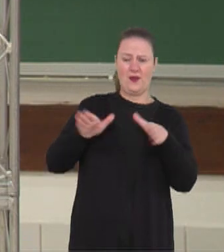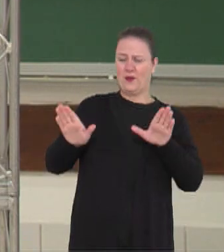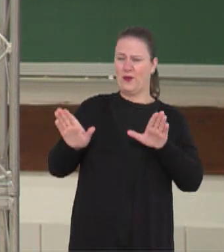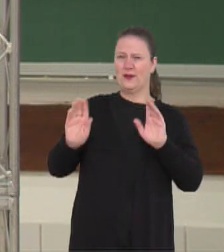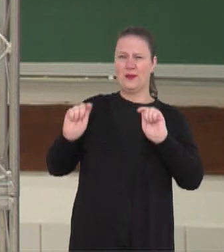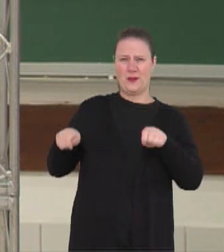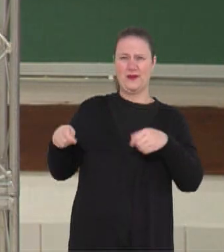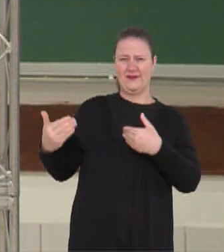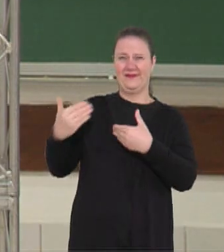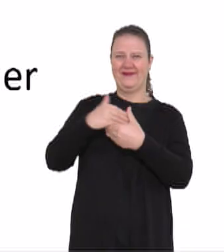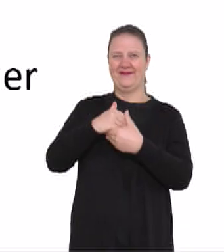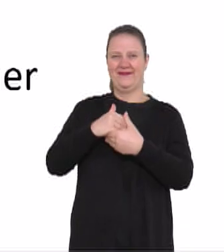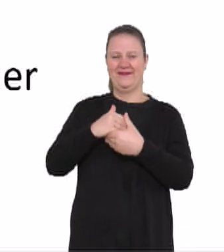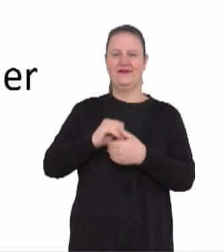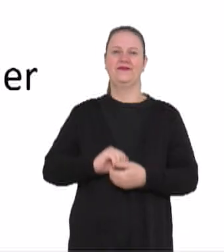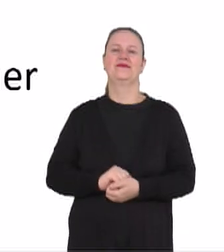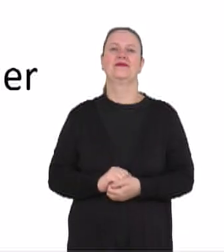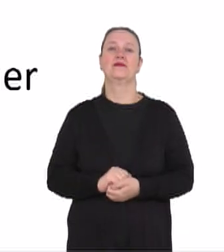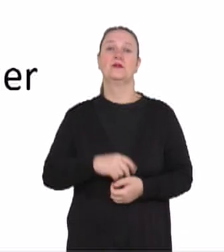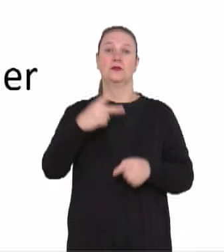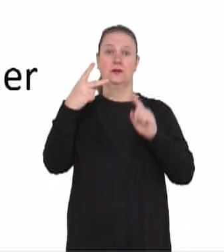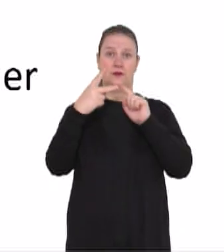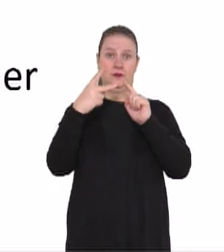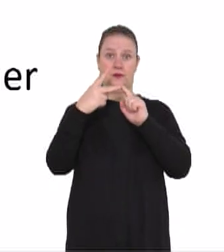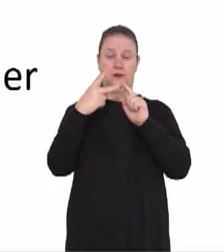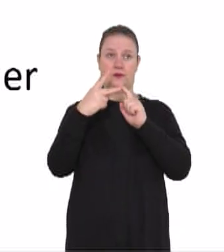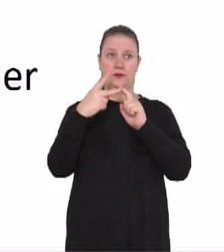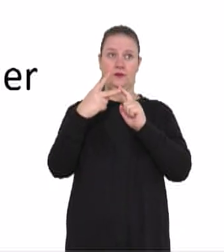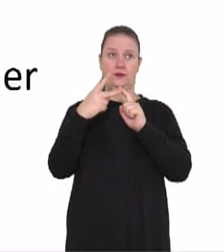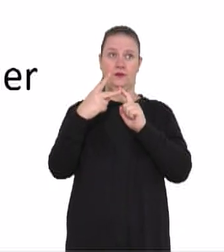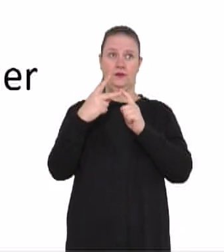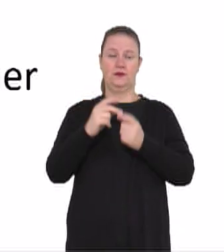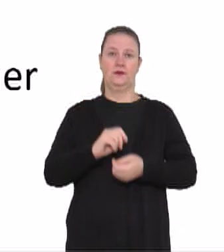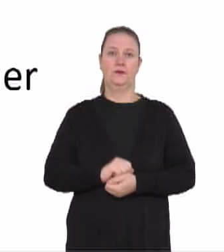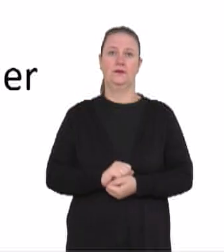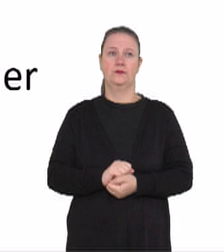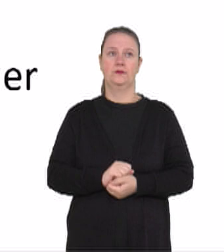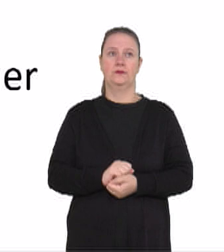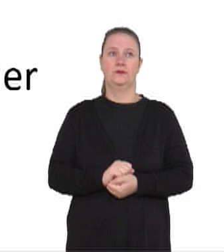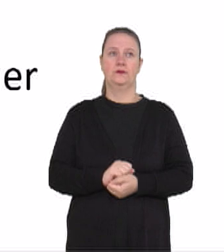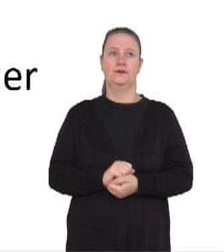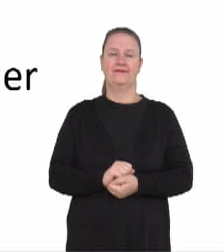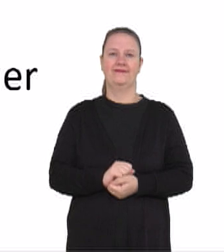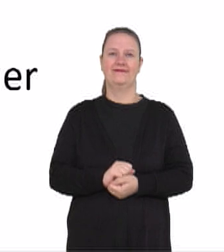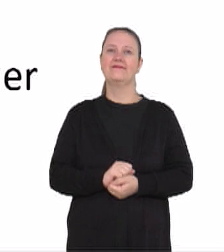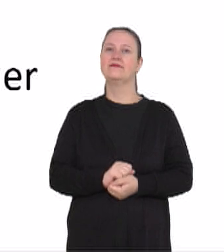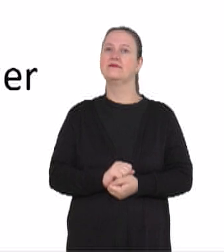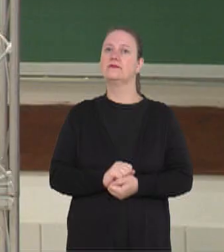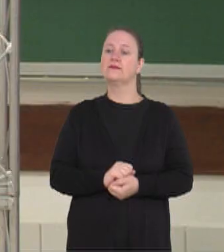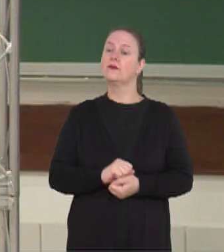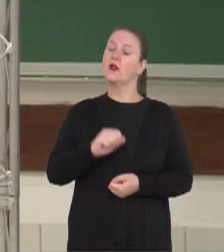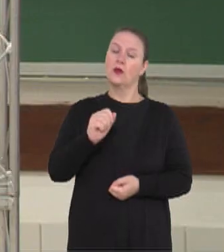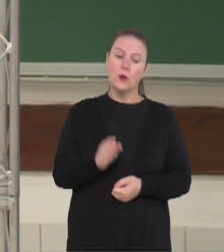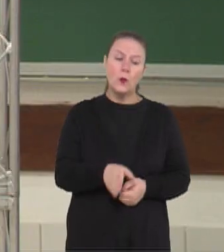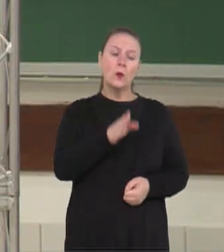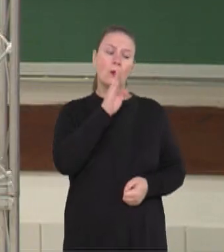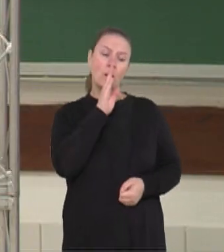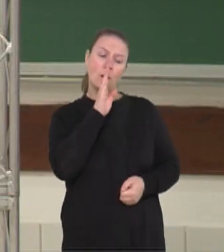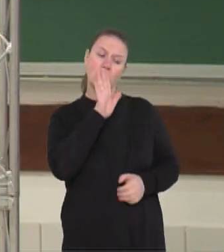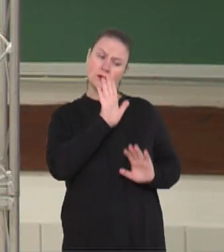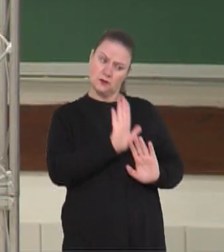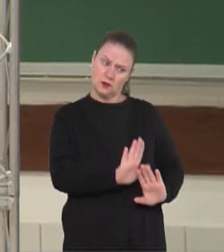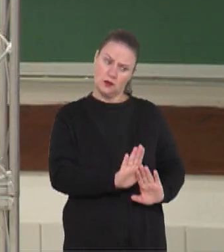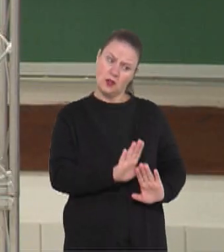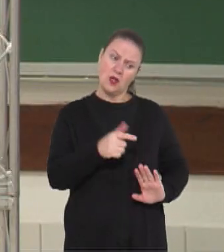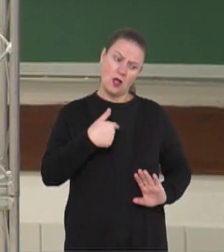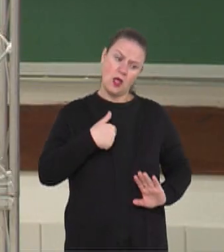door is open. A segunda, be quiet, I'm trying to listen to her. Então, fique quieto, fique quieta, eu